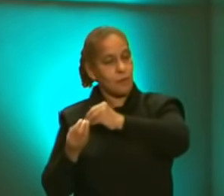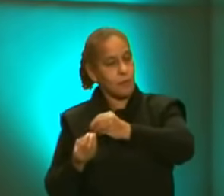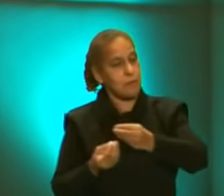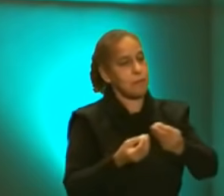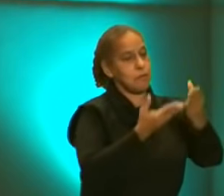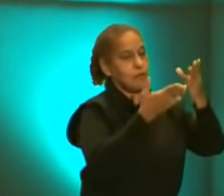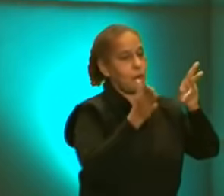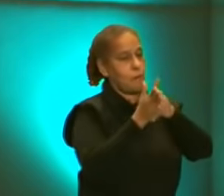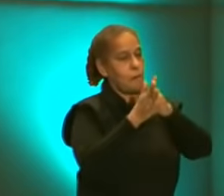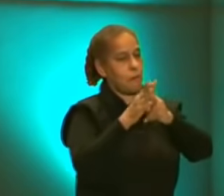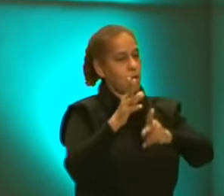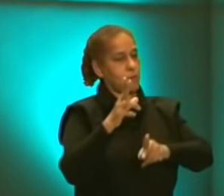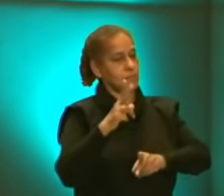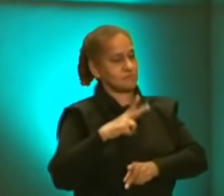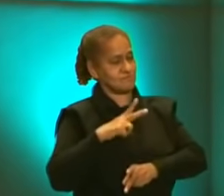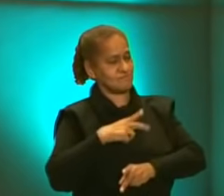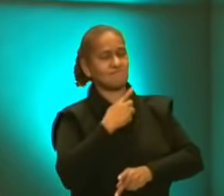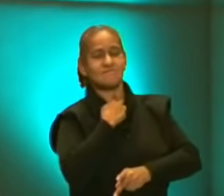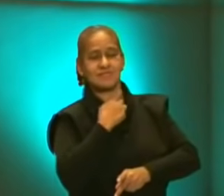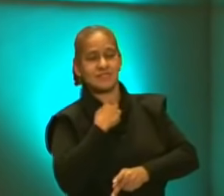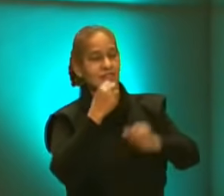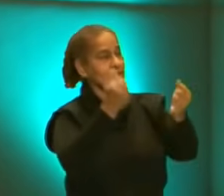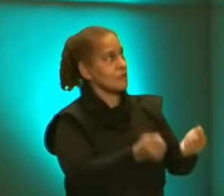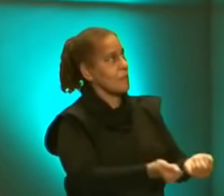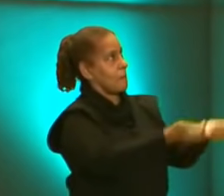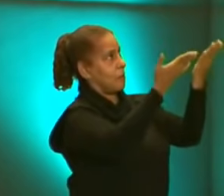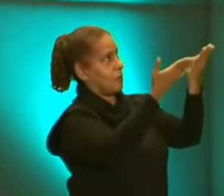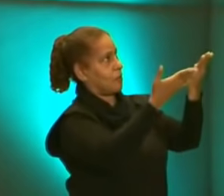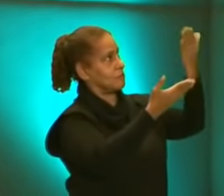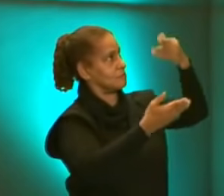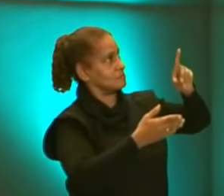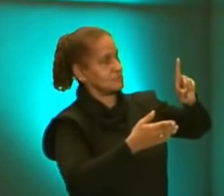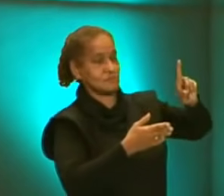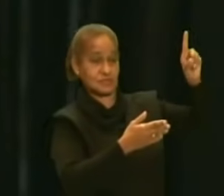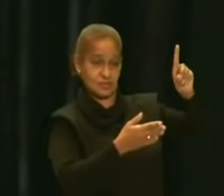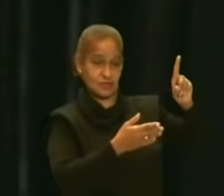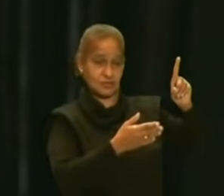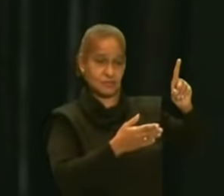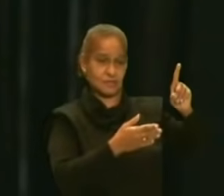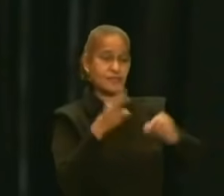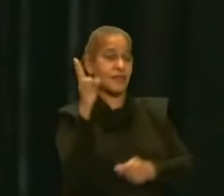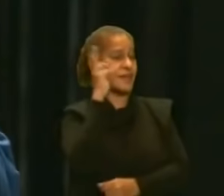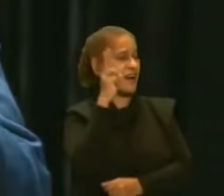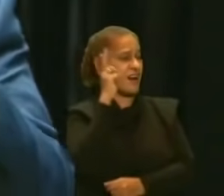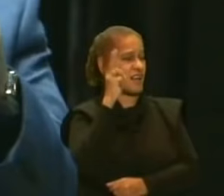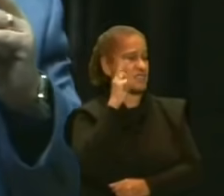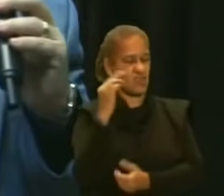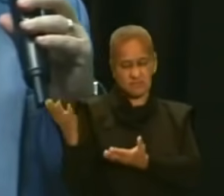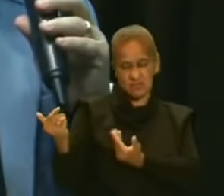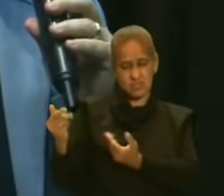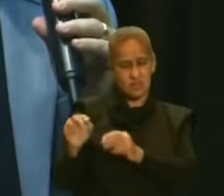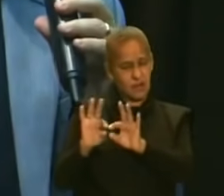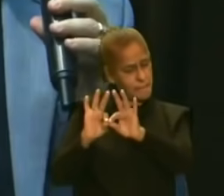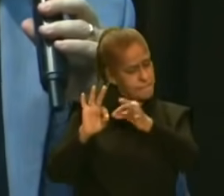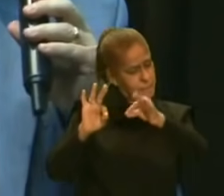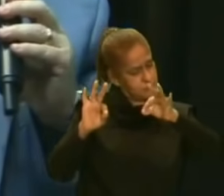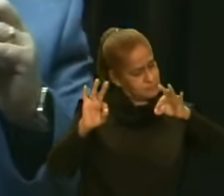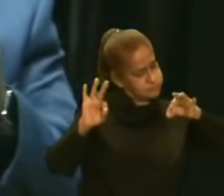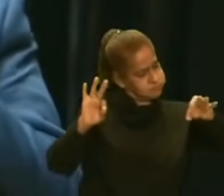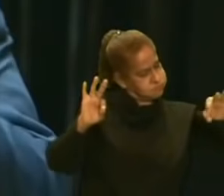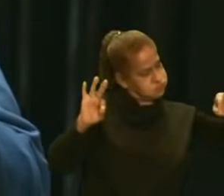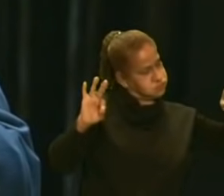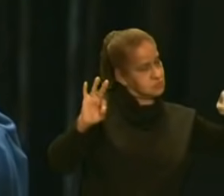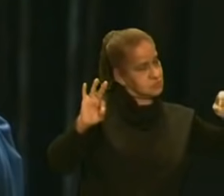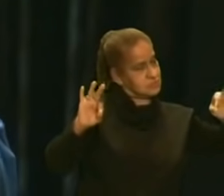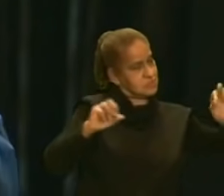as nossas fortalezas até a presença do Senhor. A história desse homem é muito longa, os processos que Deus